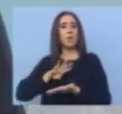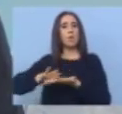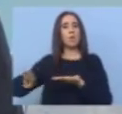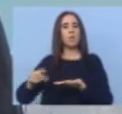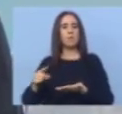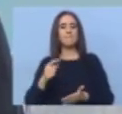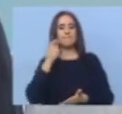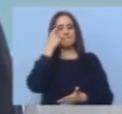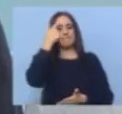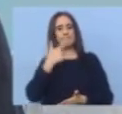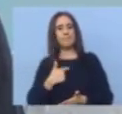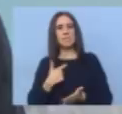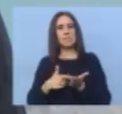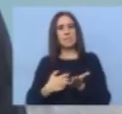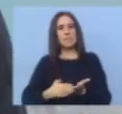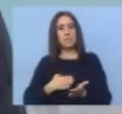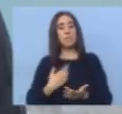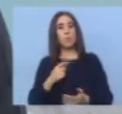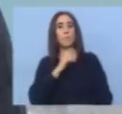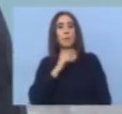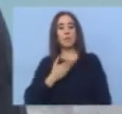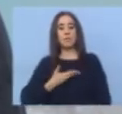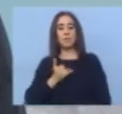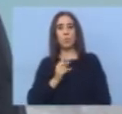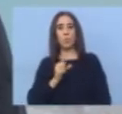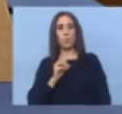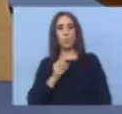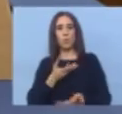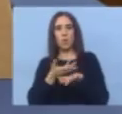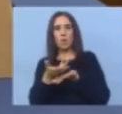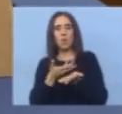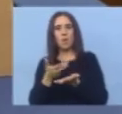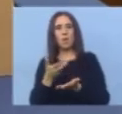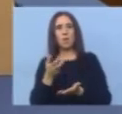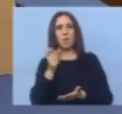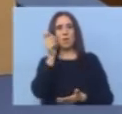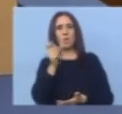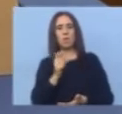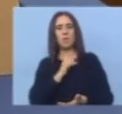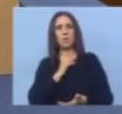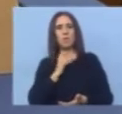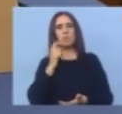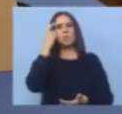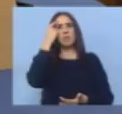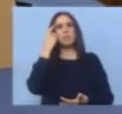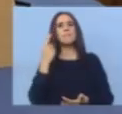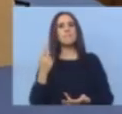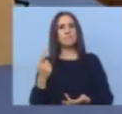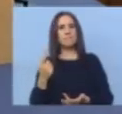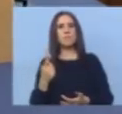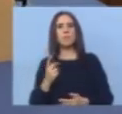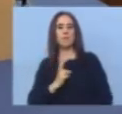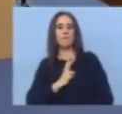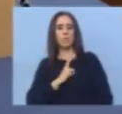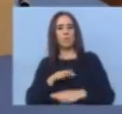ele sentiu esta necessidade. Então, em conversas com o padre Diogo, que é um padre de Schanstatt, disse que gostava de fazer alguma coisa na